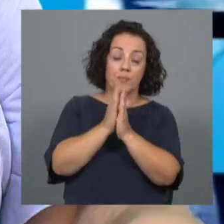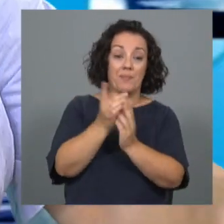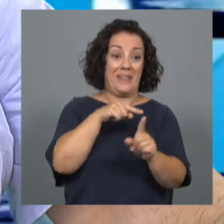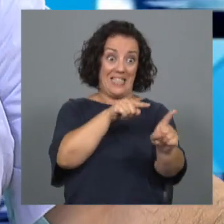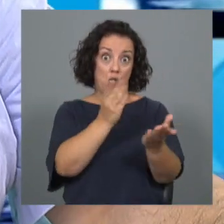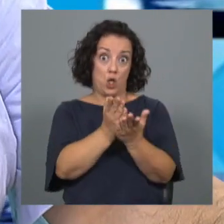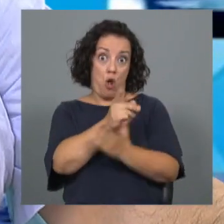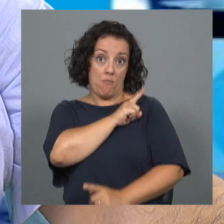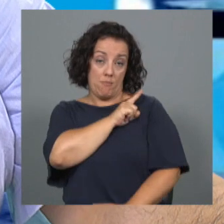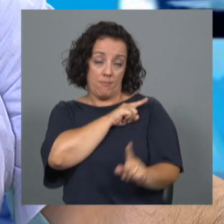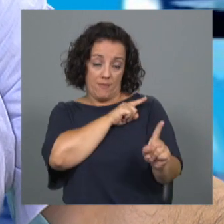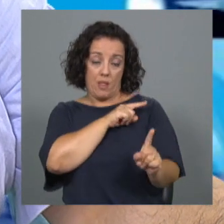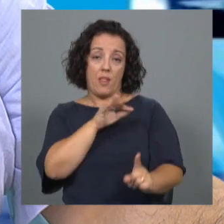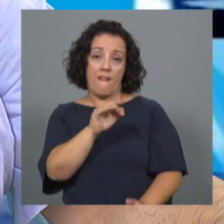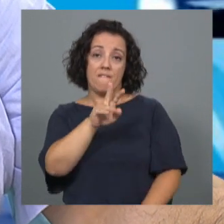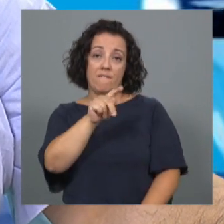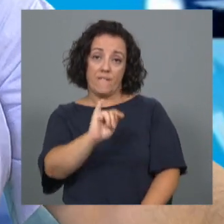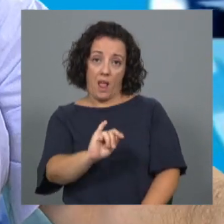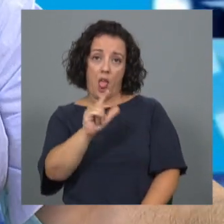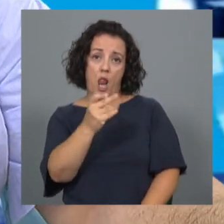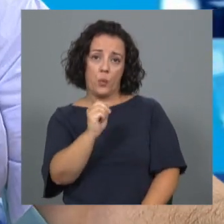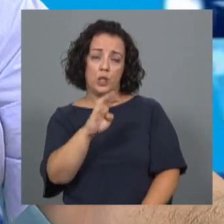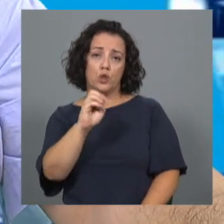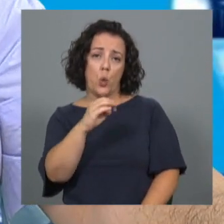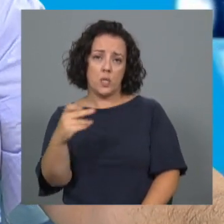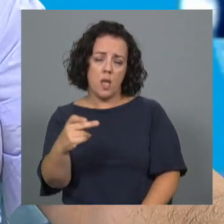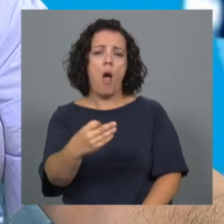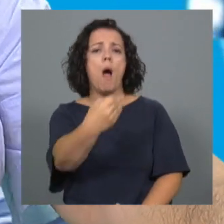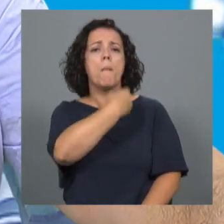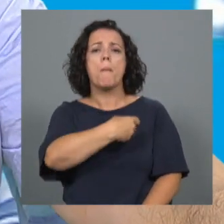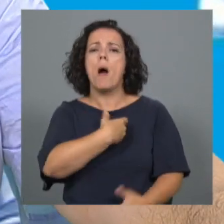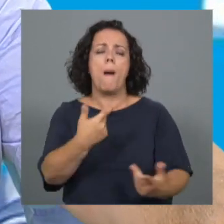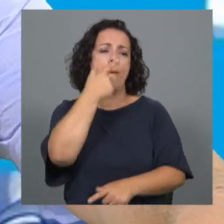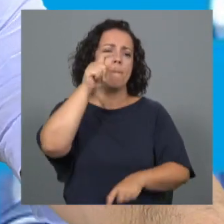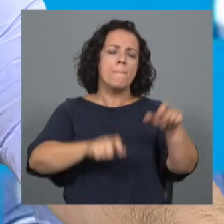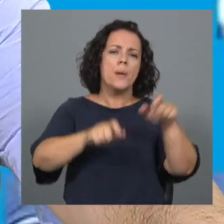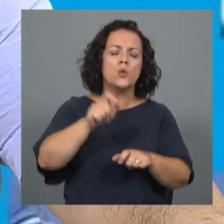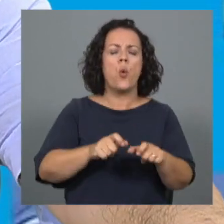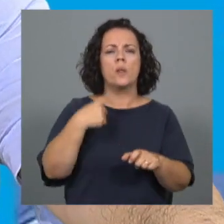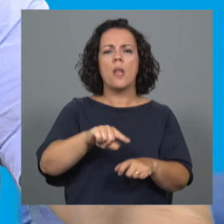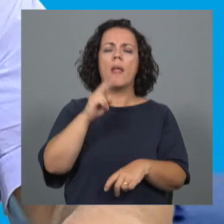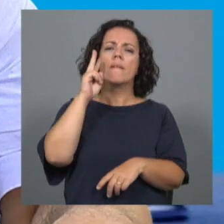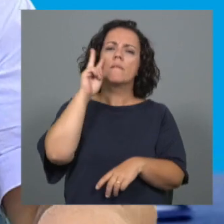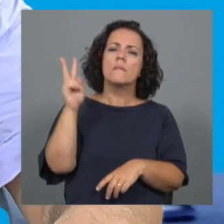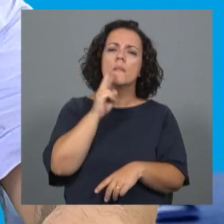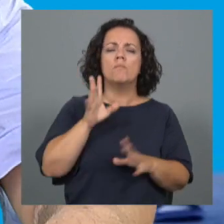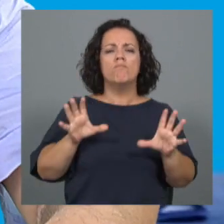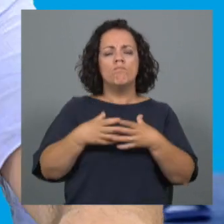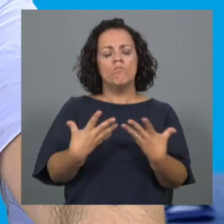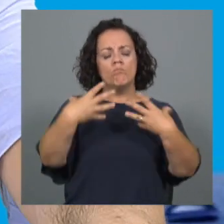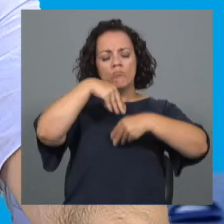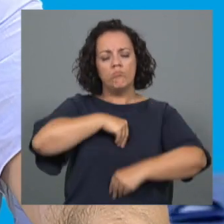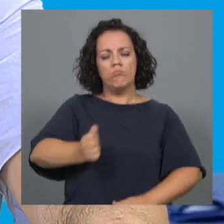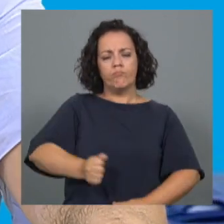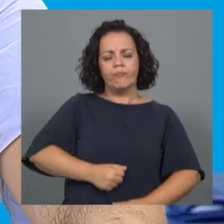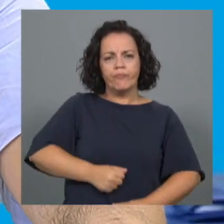temos aqueles que nos procuram de famílias católicas e com empenho eclesial e convivência comunitária, como aqueles